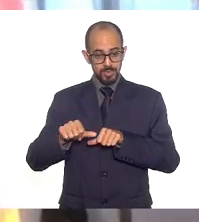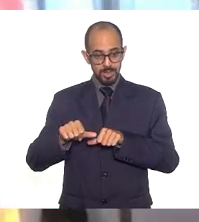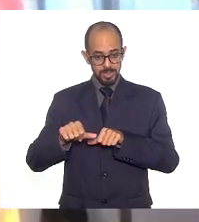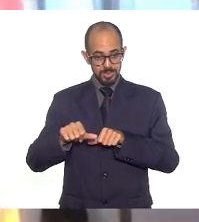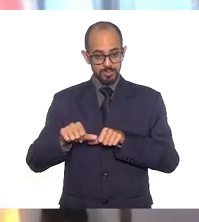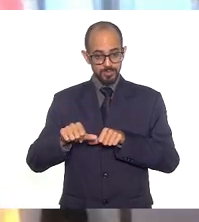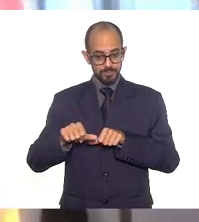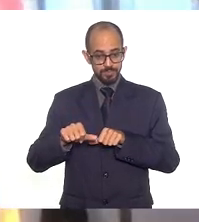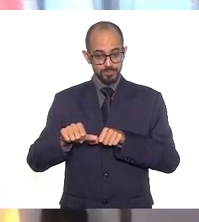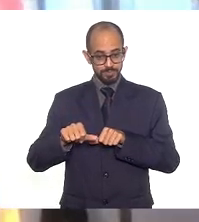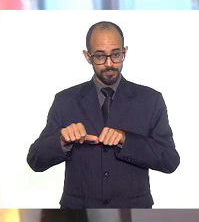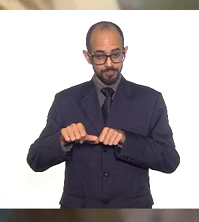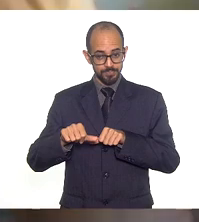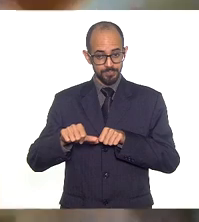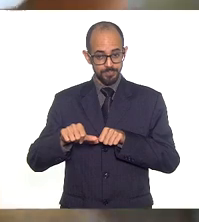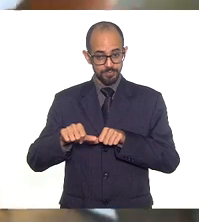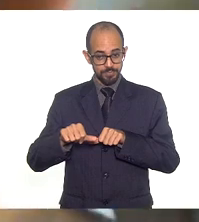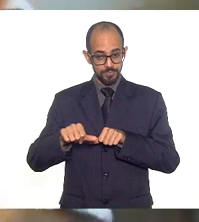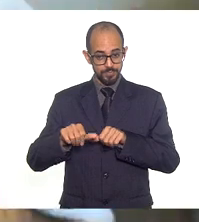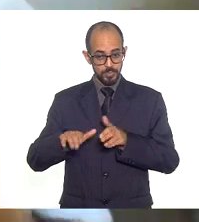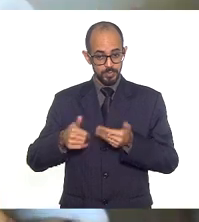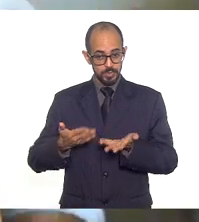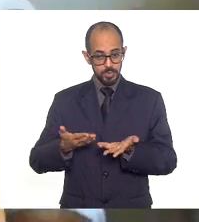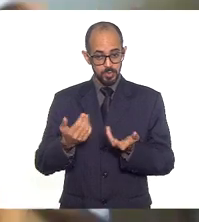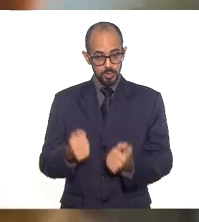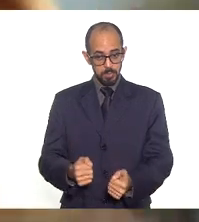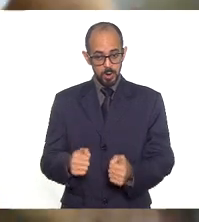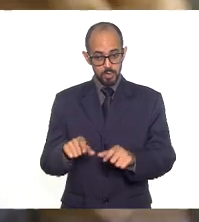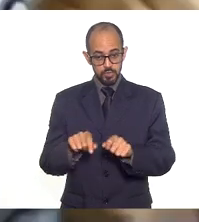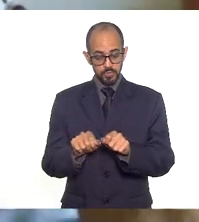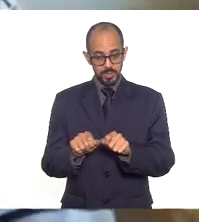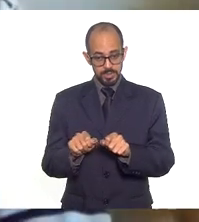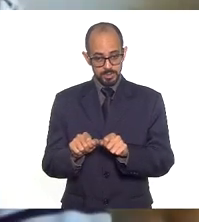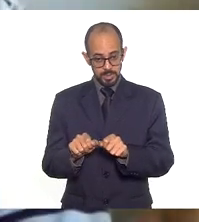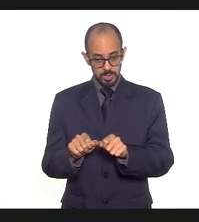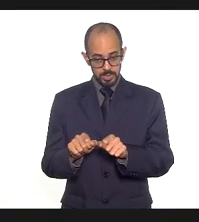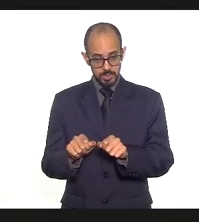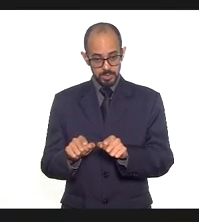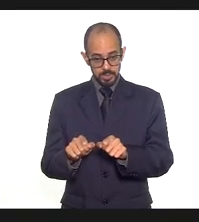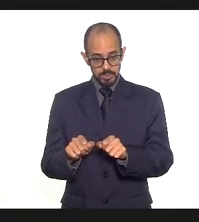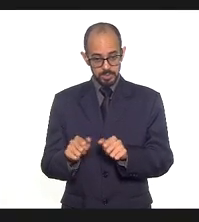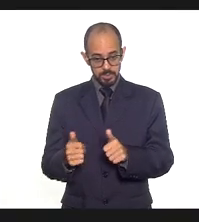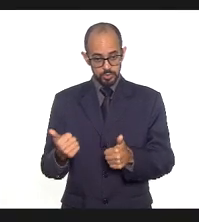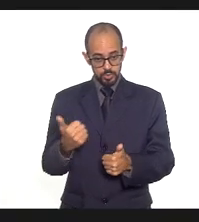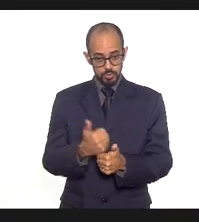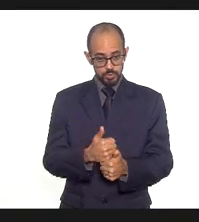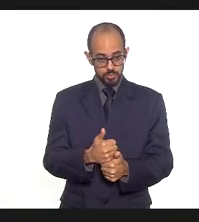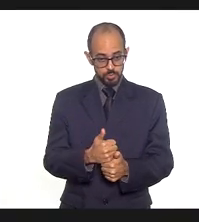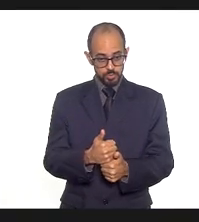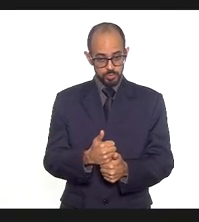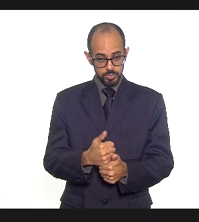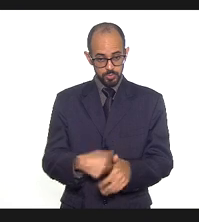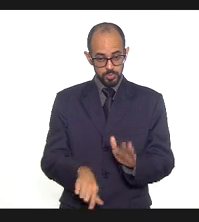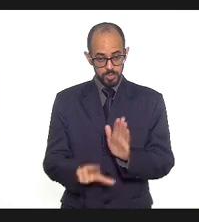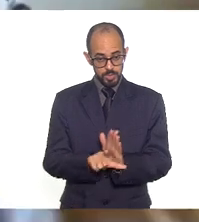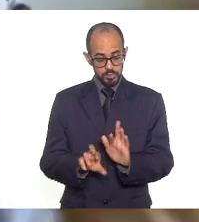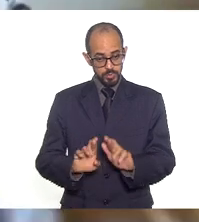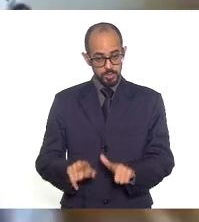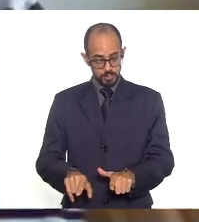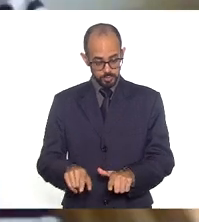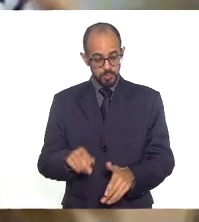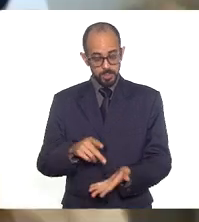Entendeu? Então, eu posso até fazer essas inclusões. Verdade, são leis diferentes, Marcos. Mas eu